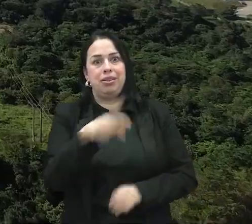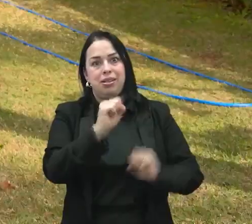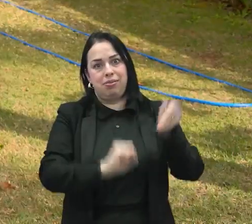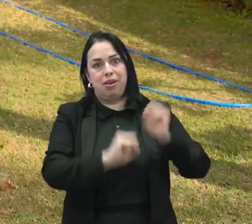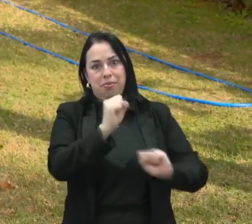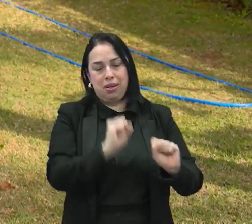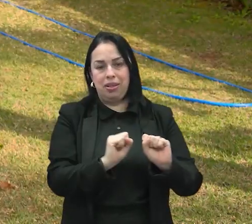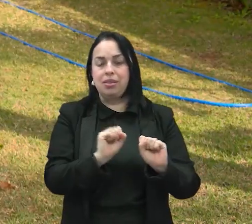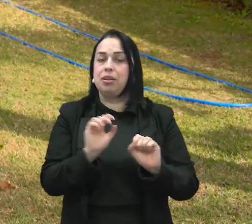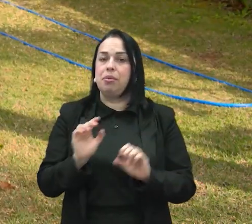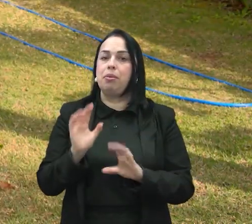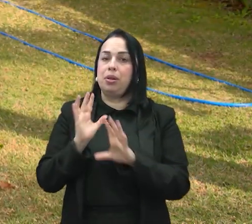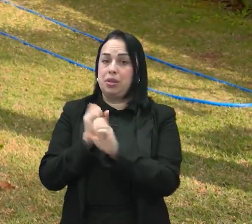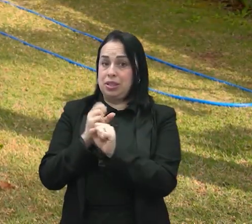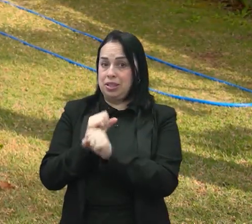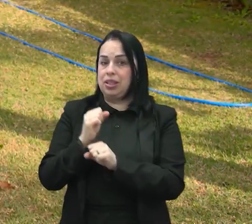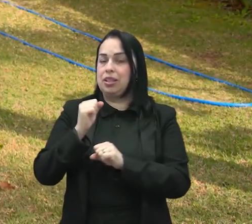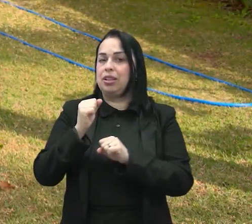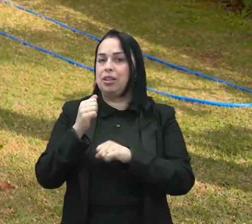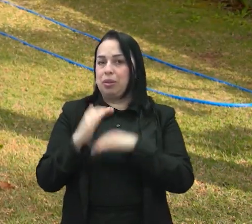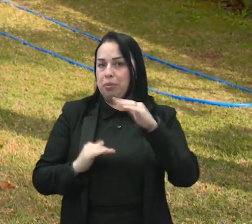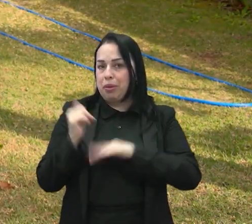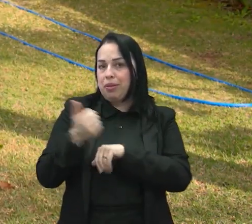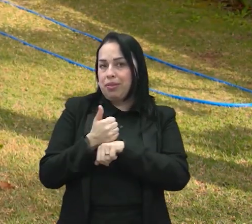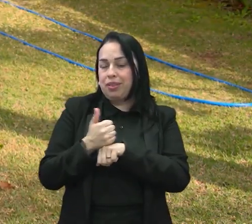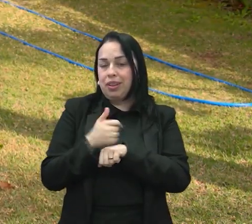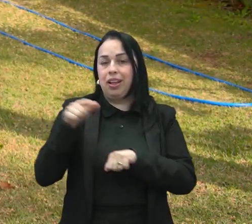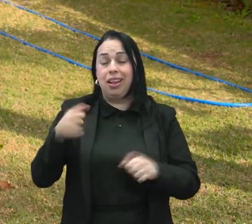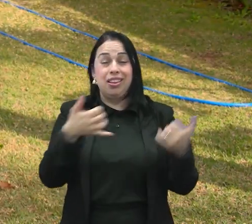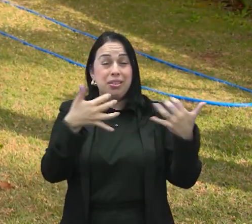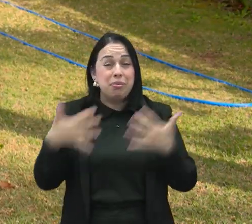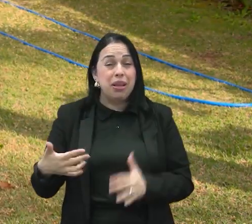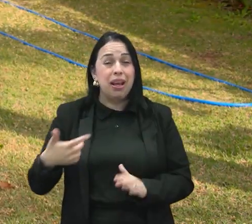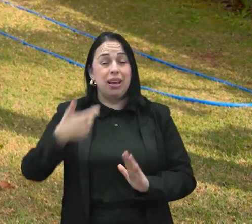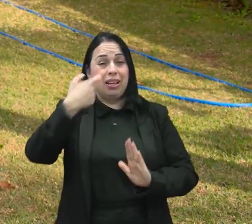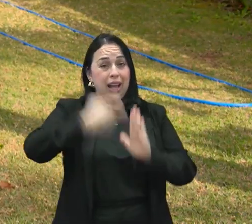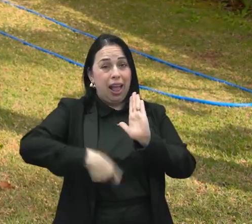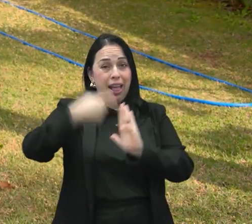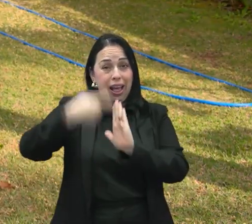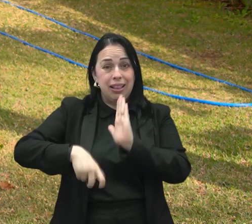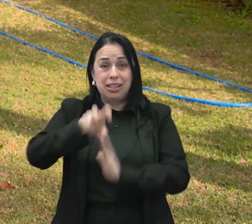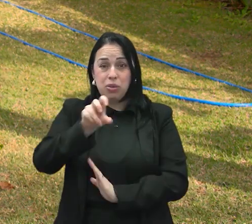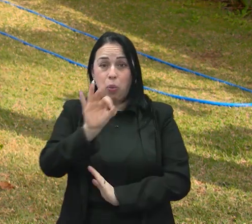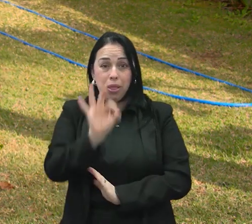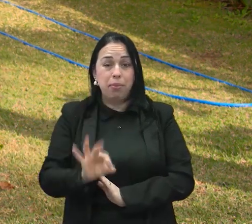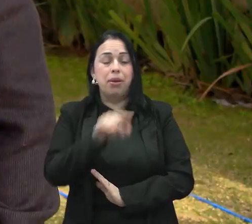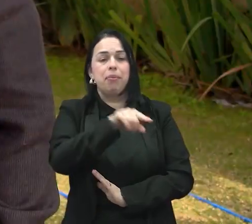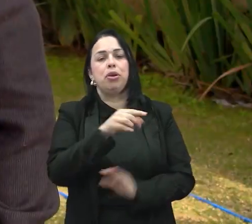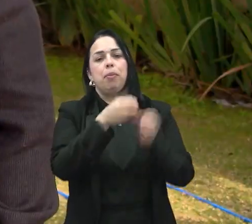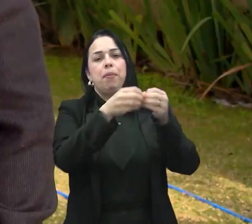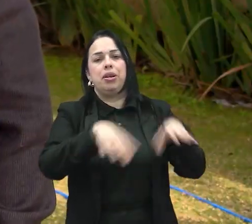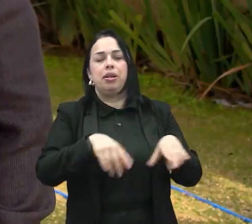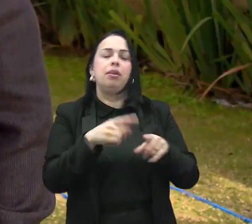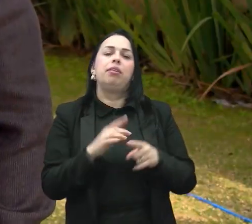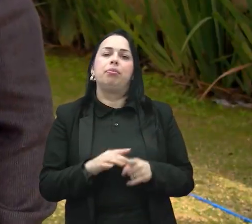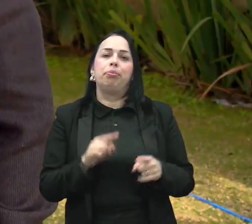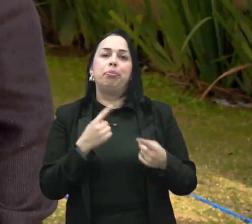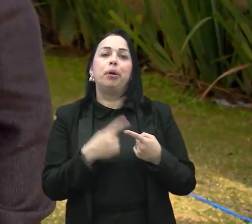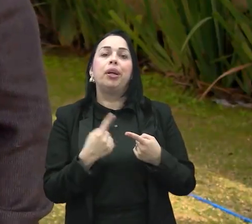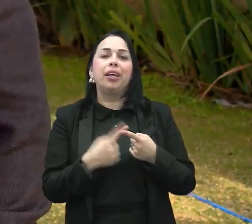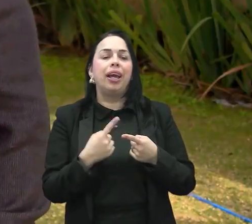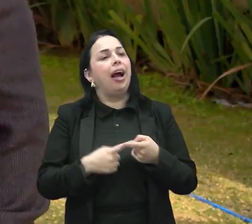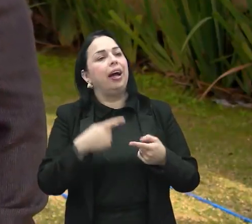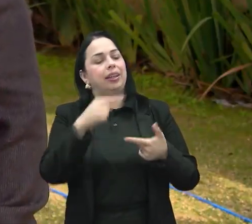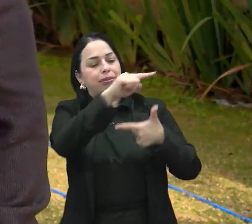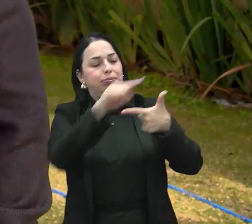Paraíba. Para este economista, a taxação pode afetar significativamente a produção de São José, tendo em vista que a cidade é